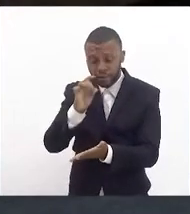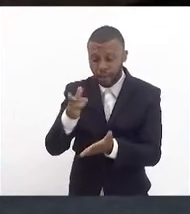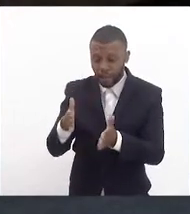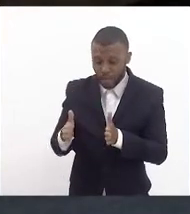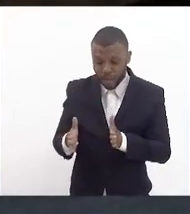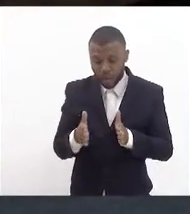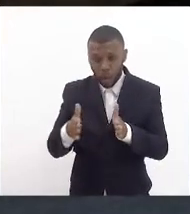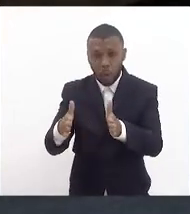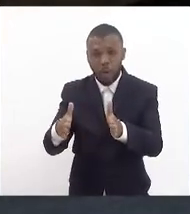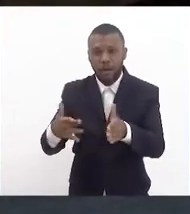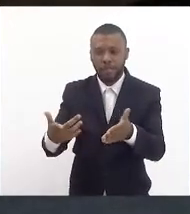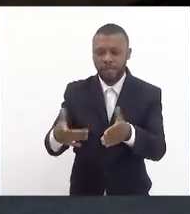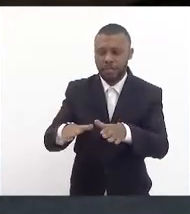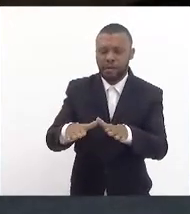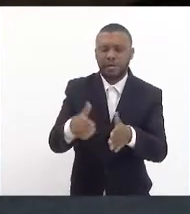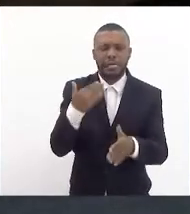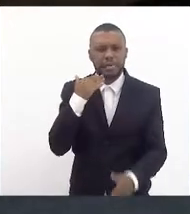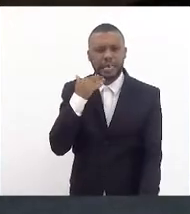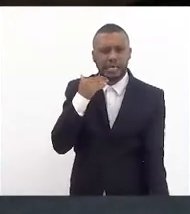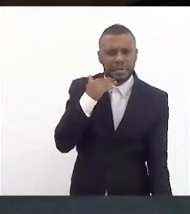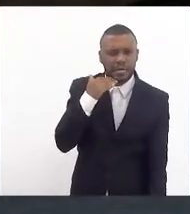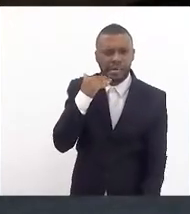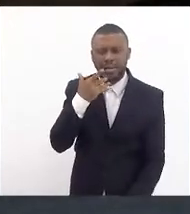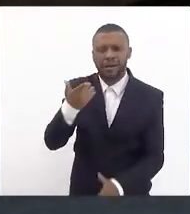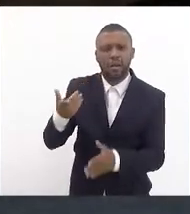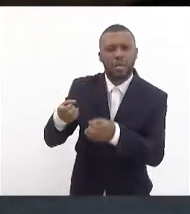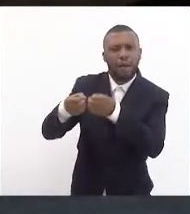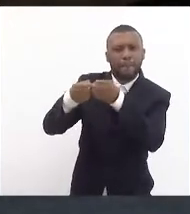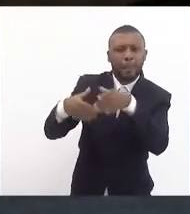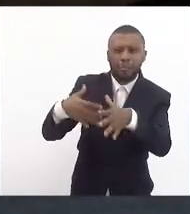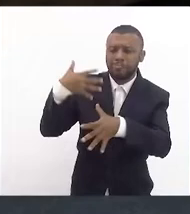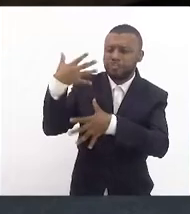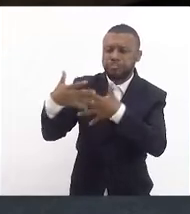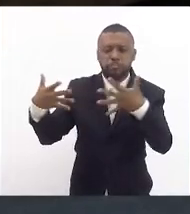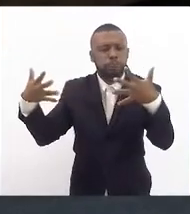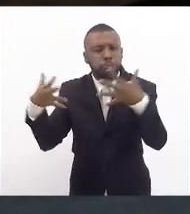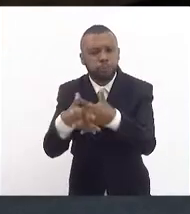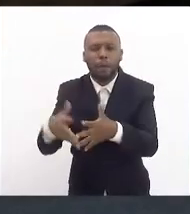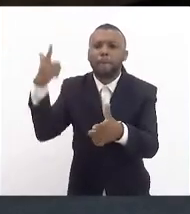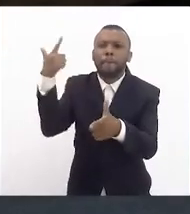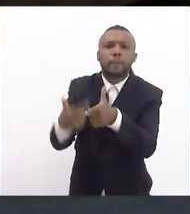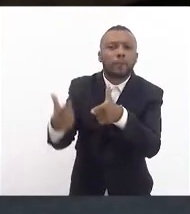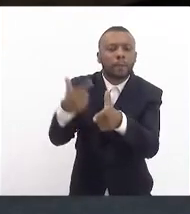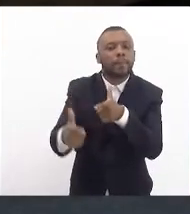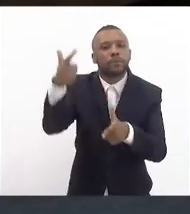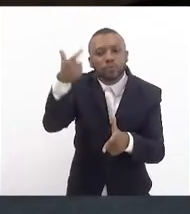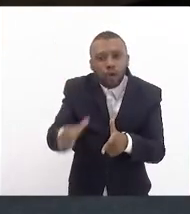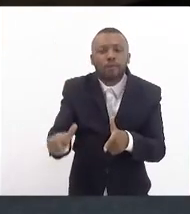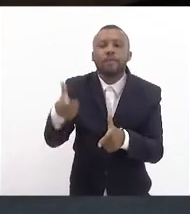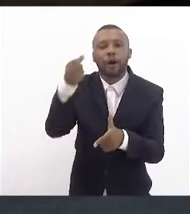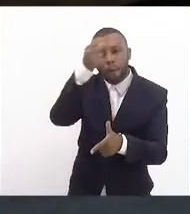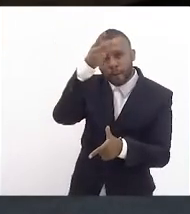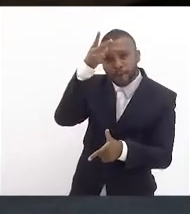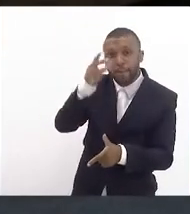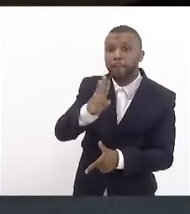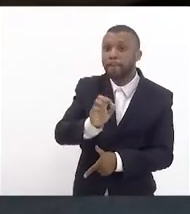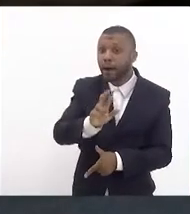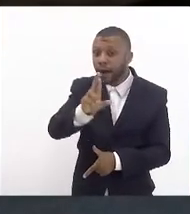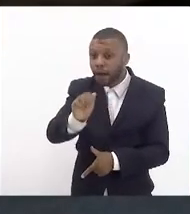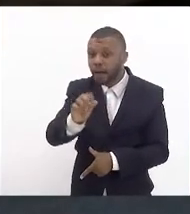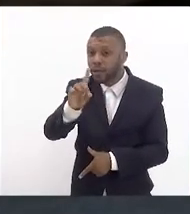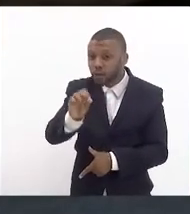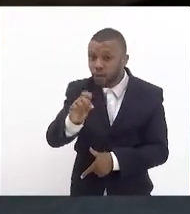na beira da rua, causando um grande transtorno, mais uma vez, à Barra do Piraí. Rio